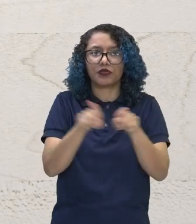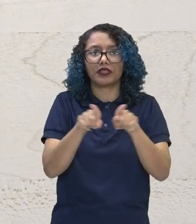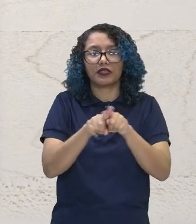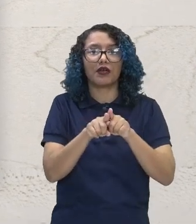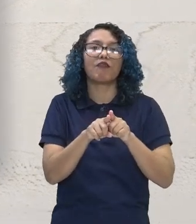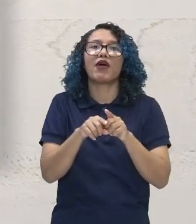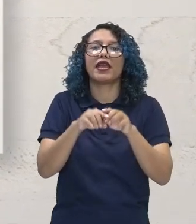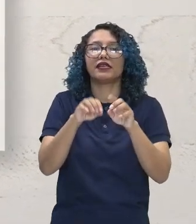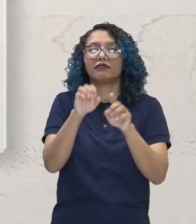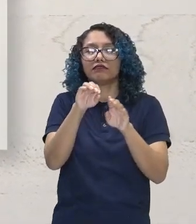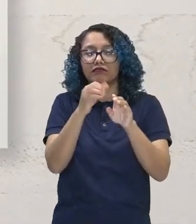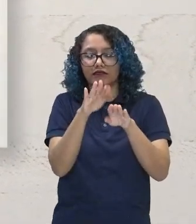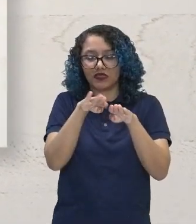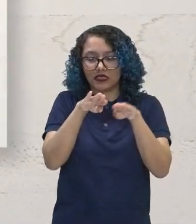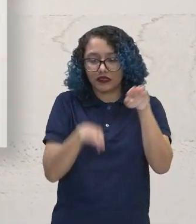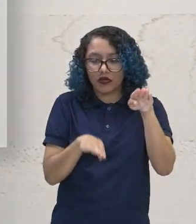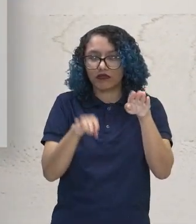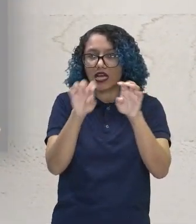estruturais.